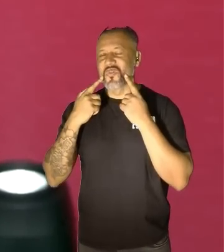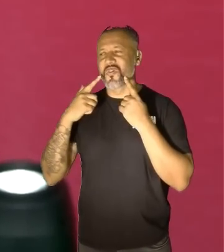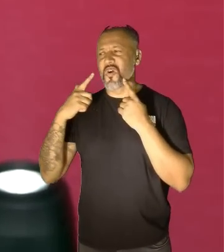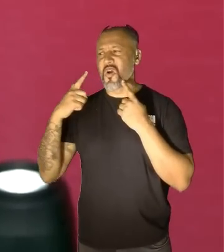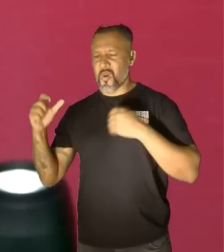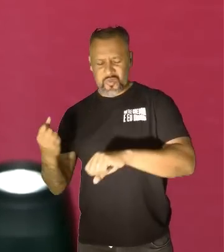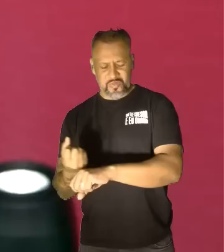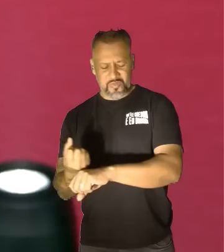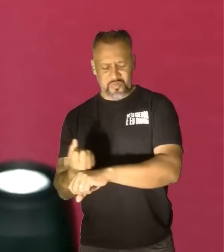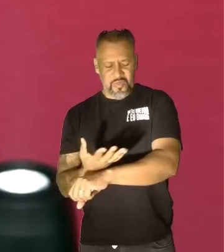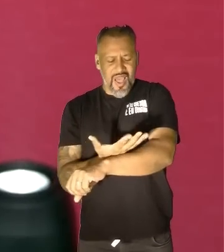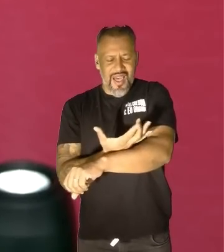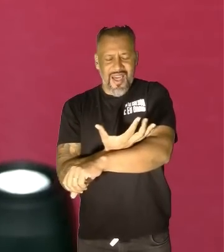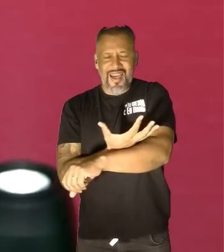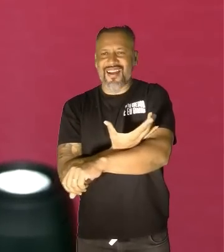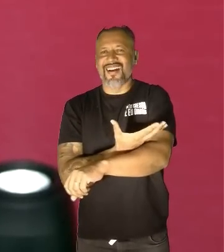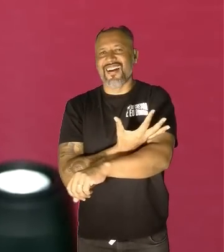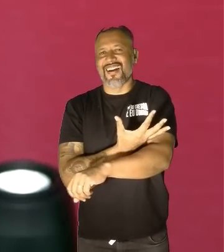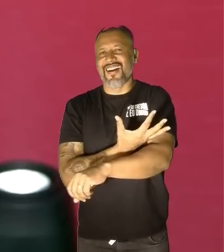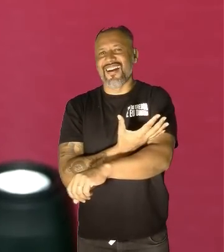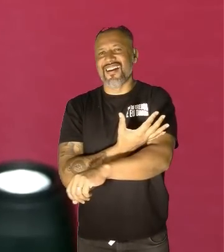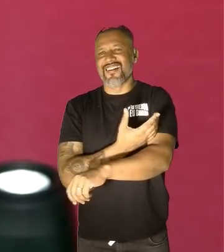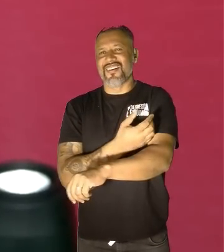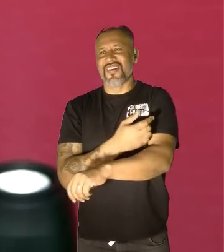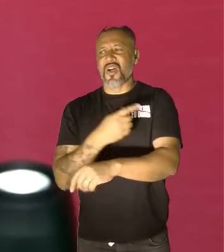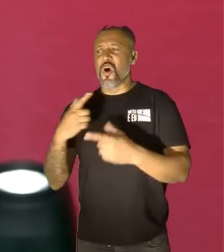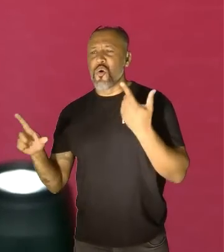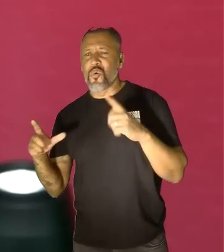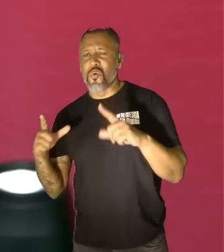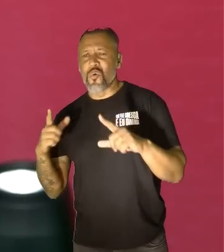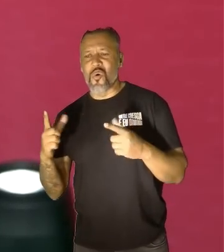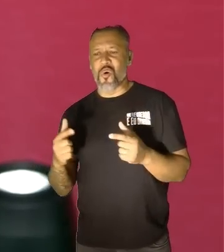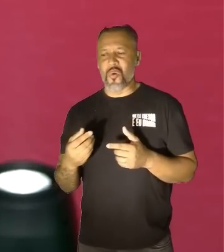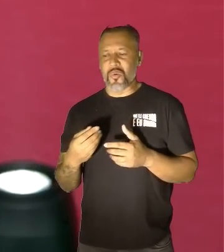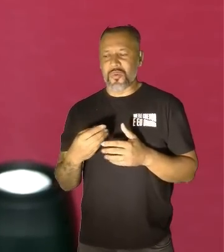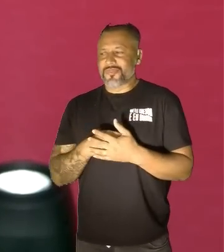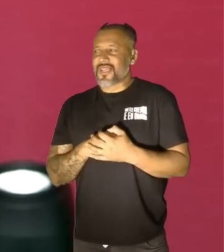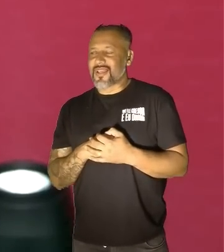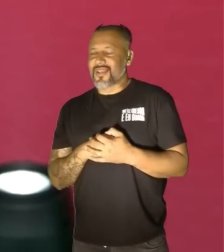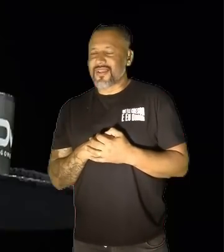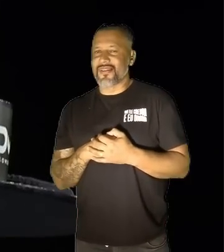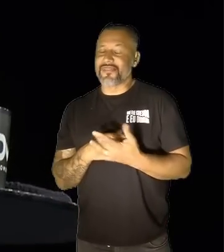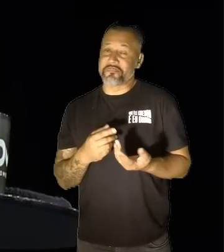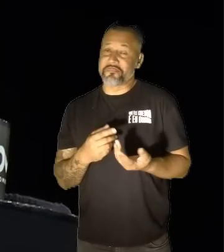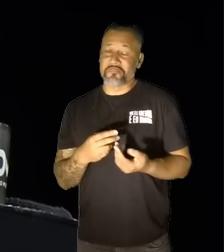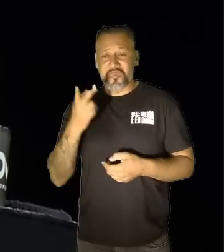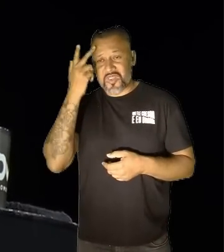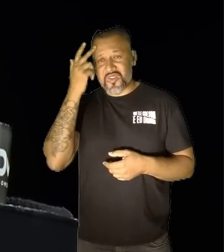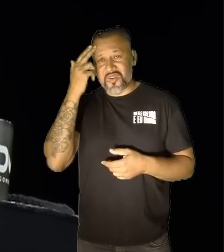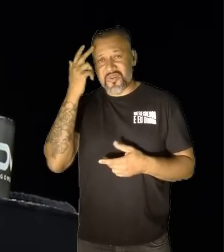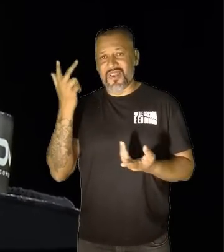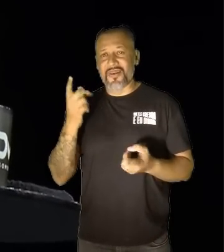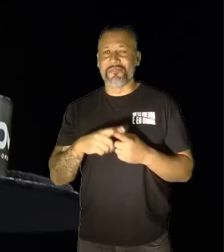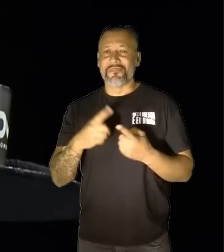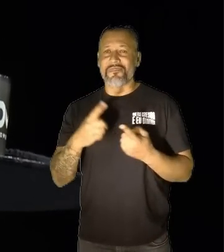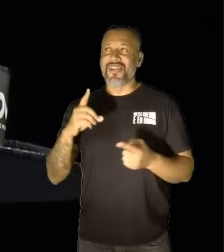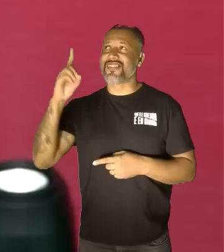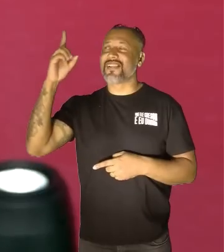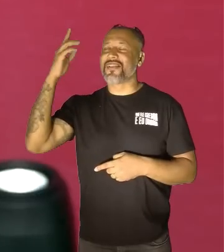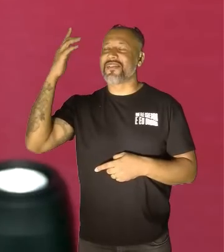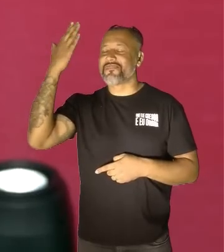outros glorificam, outros ficam introspectivos, mas a verdade é que quando Deus está na casa, tudo